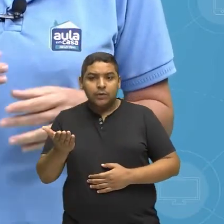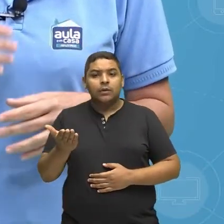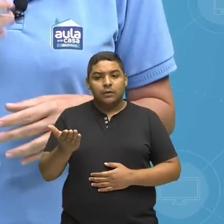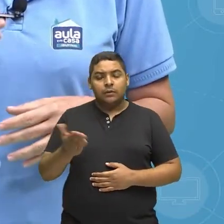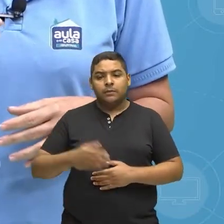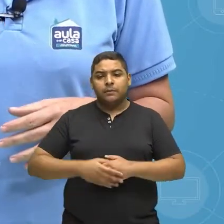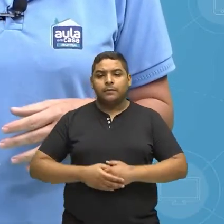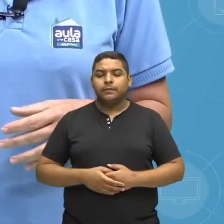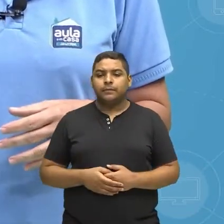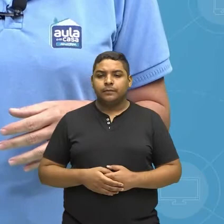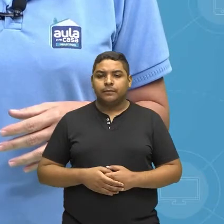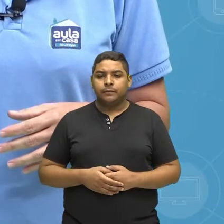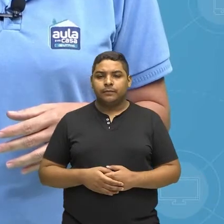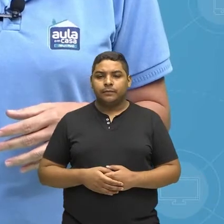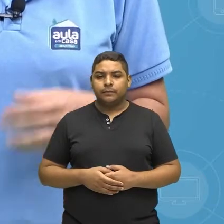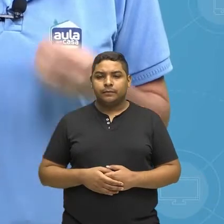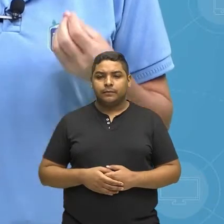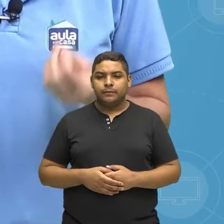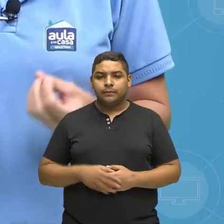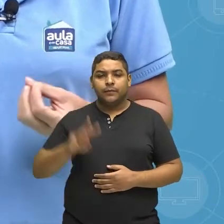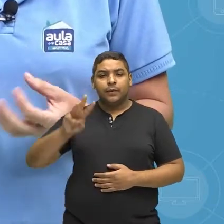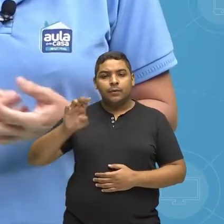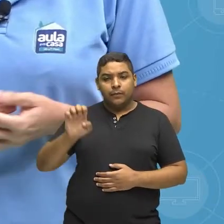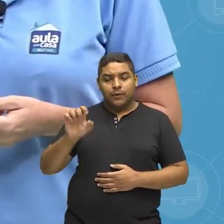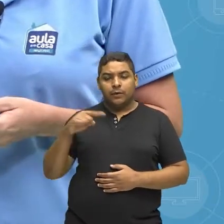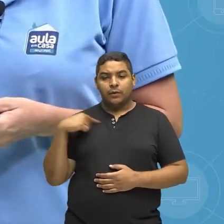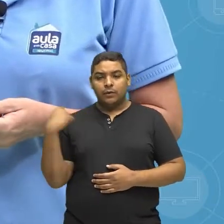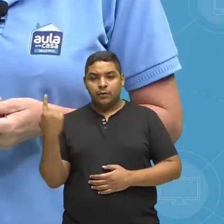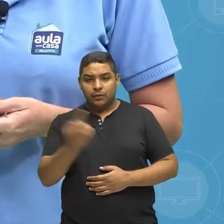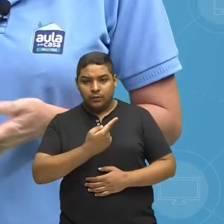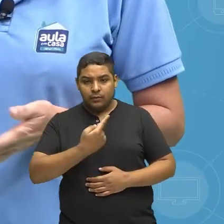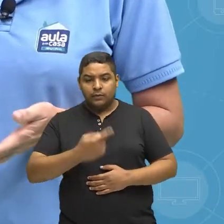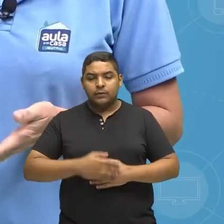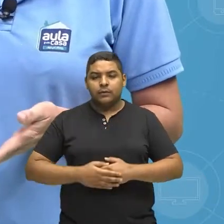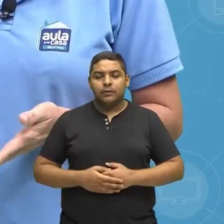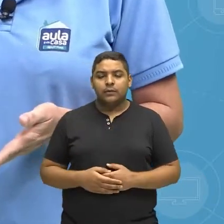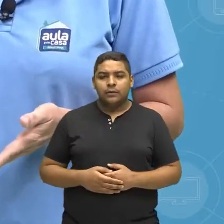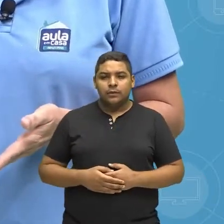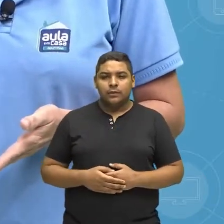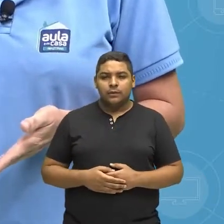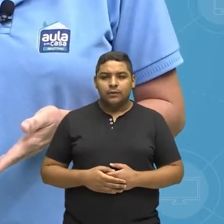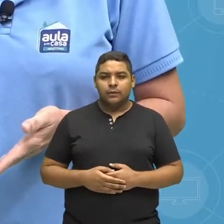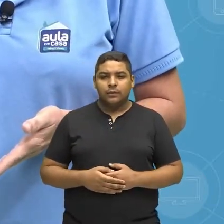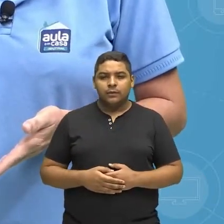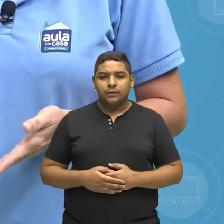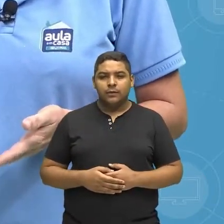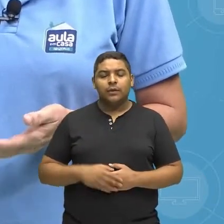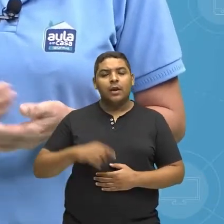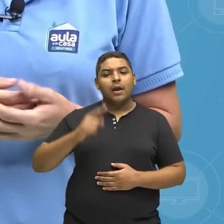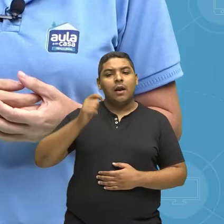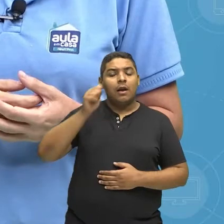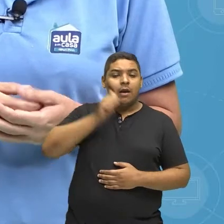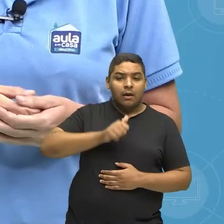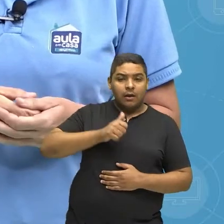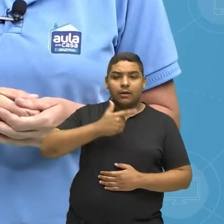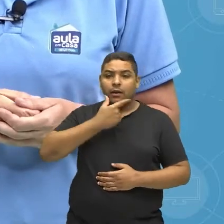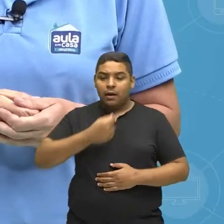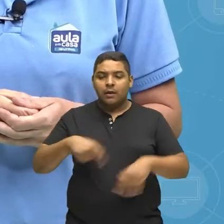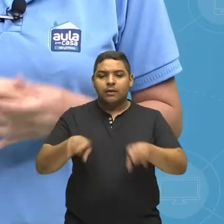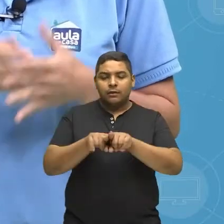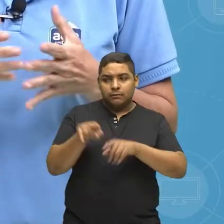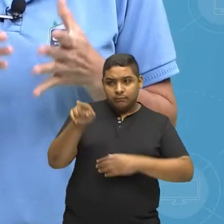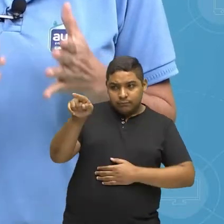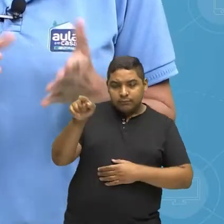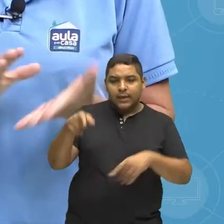contexto. We, nós. E they, eles ou elas. Então, lembre-se que são essas três conjugações do verbo to